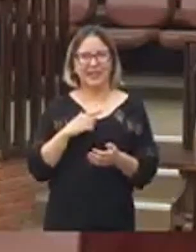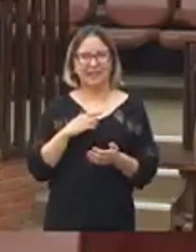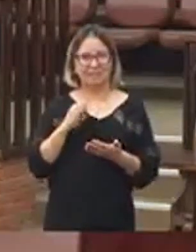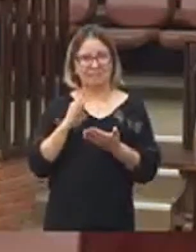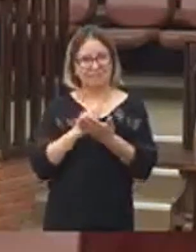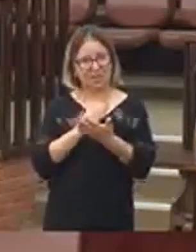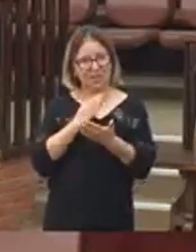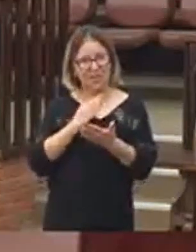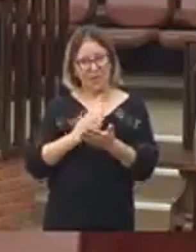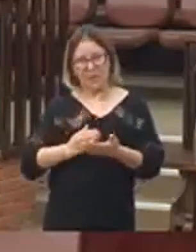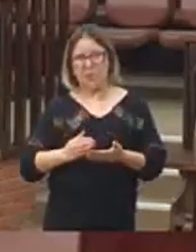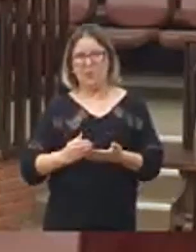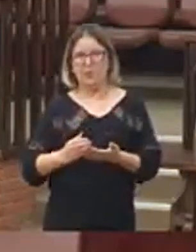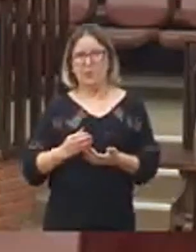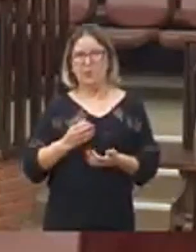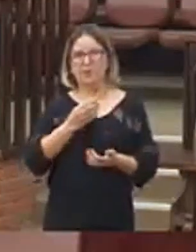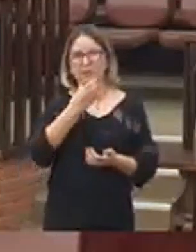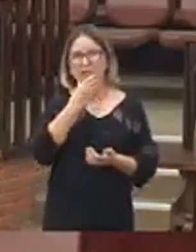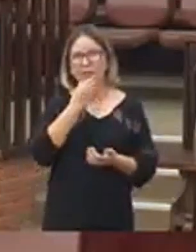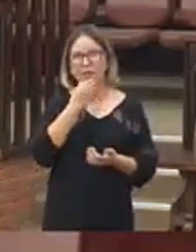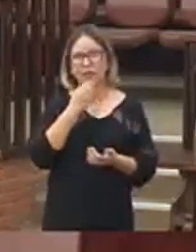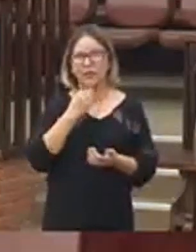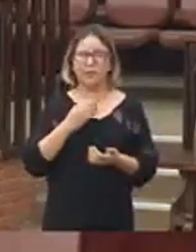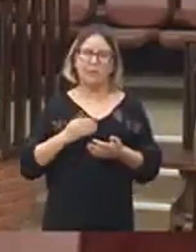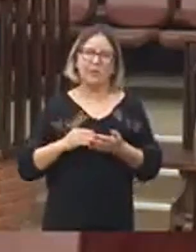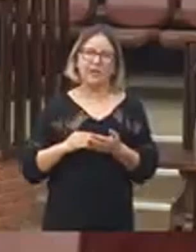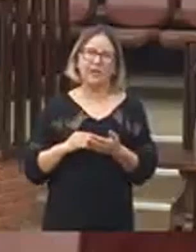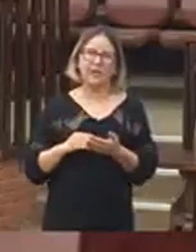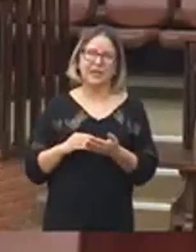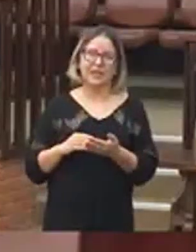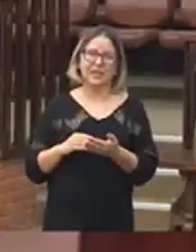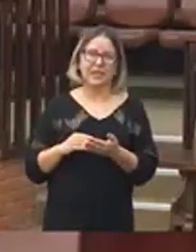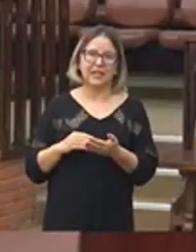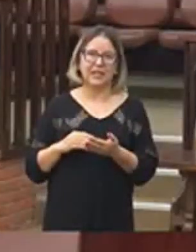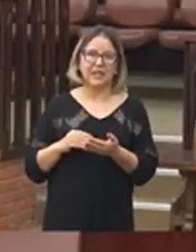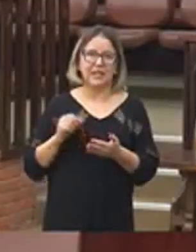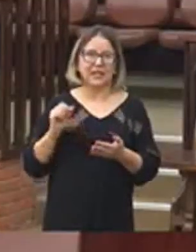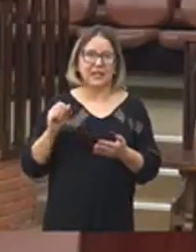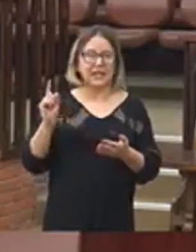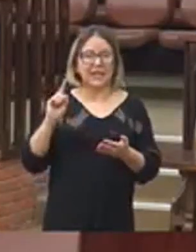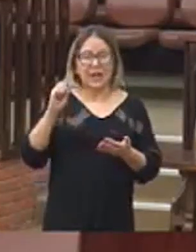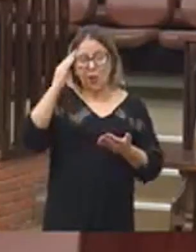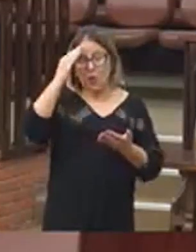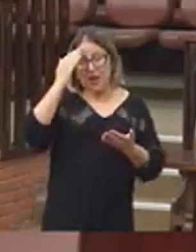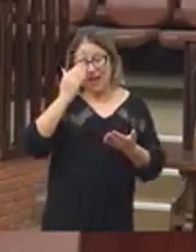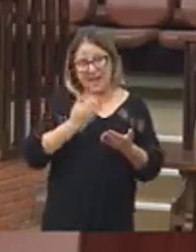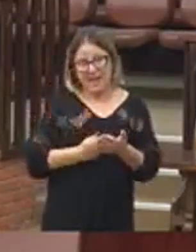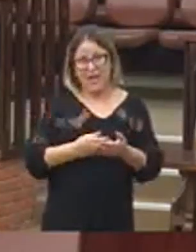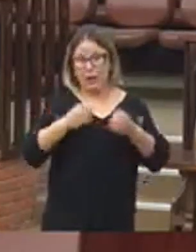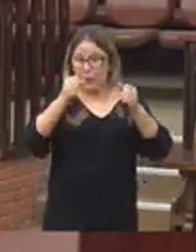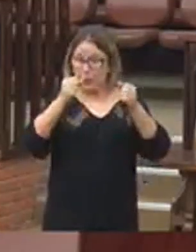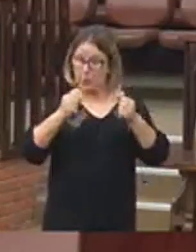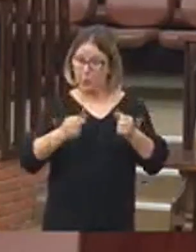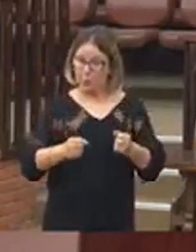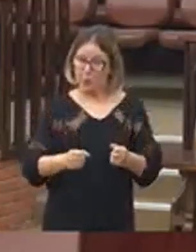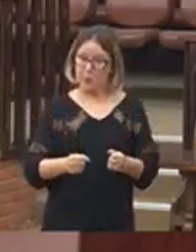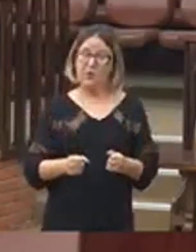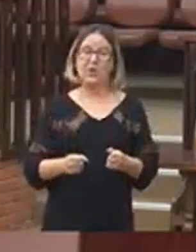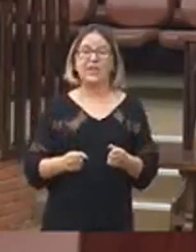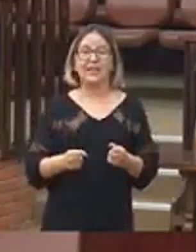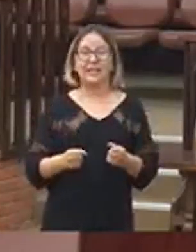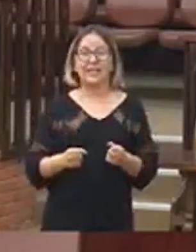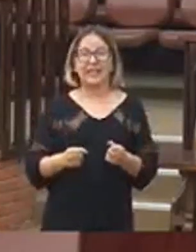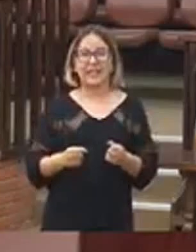histórico que limitam o poder de Jesus e que põem Jesus como um